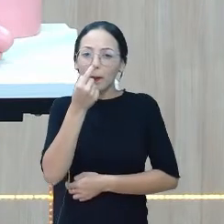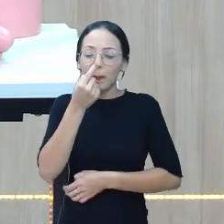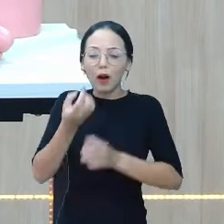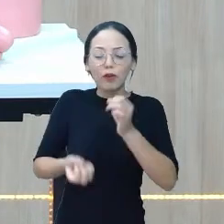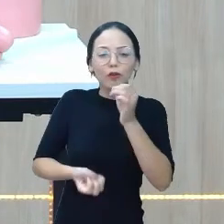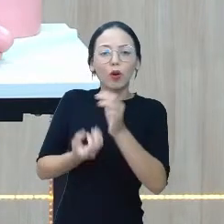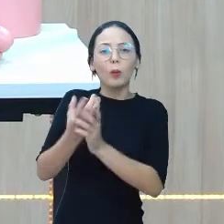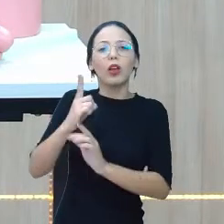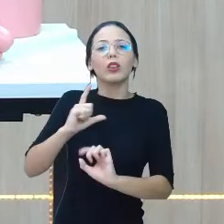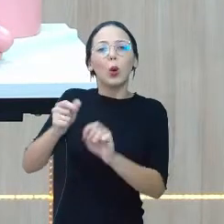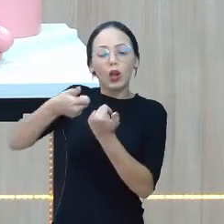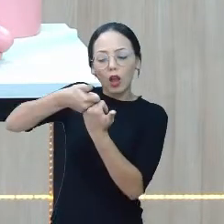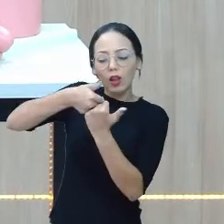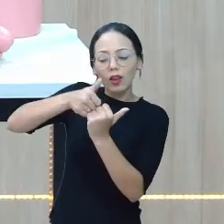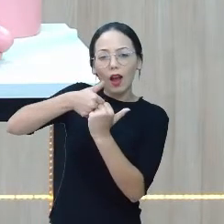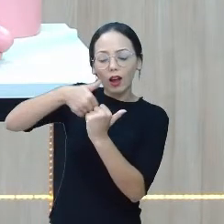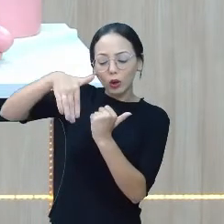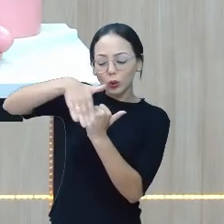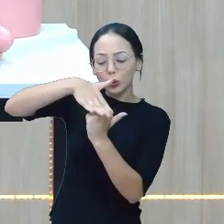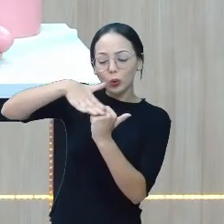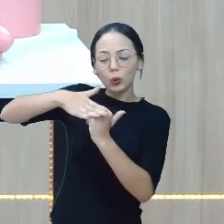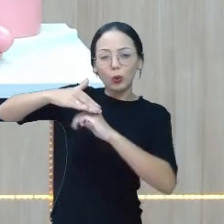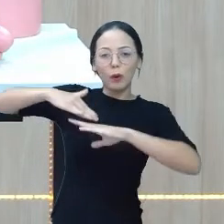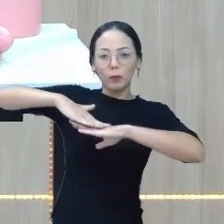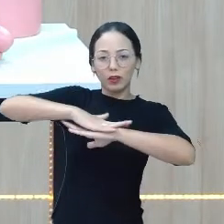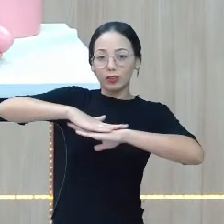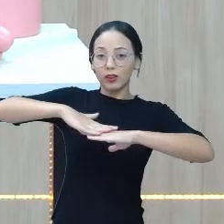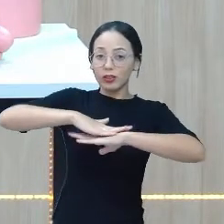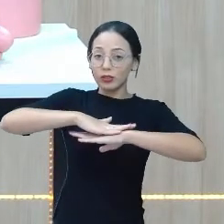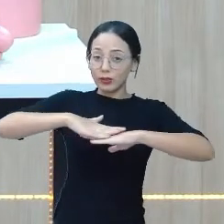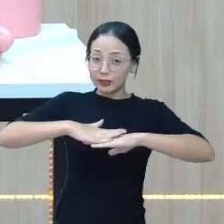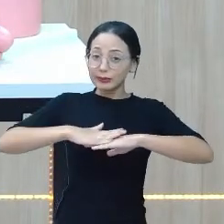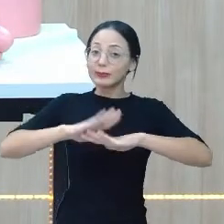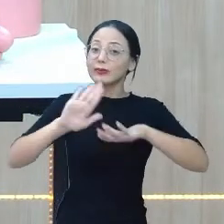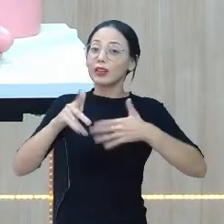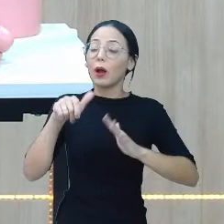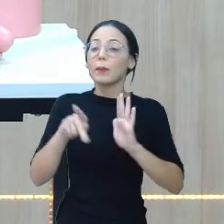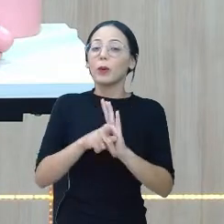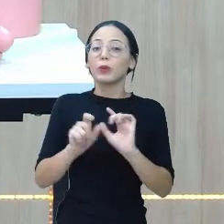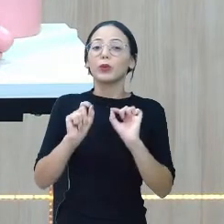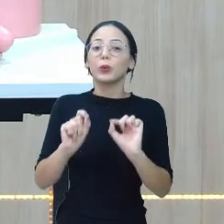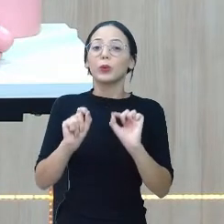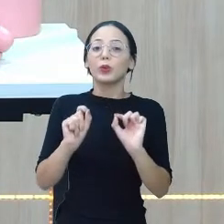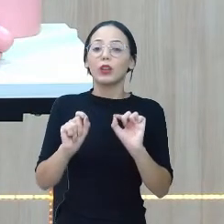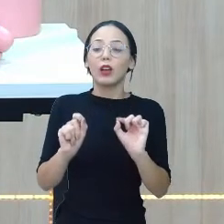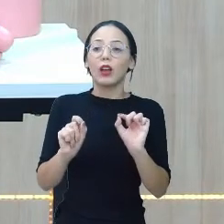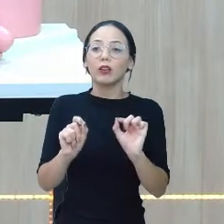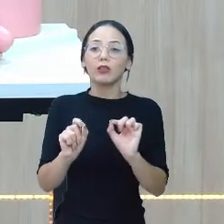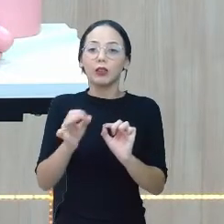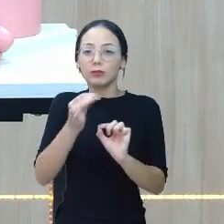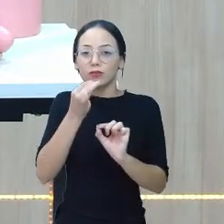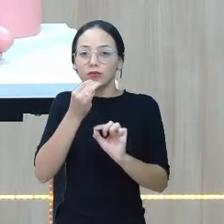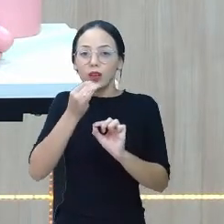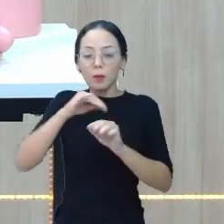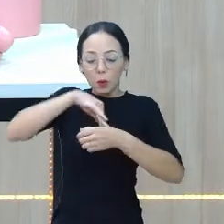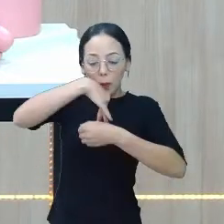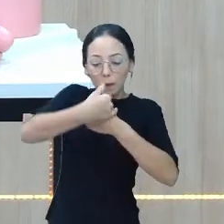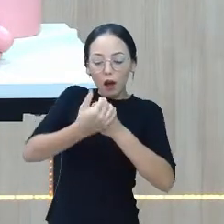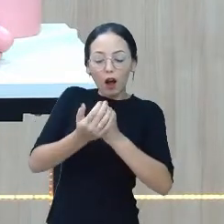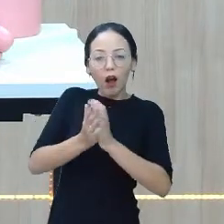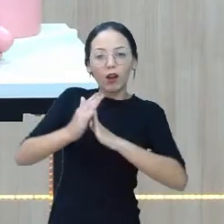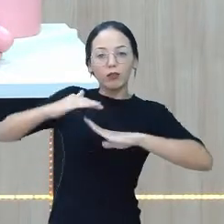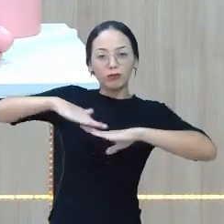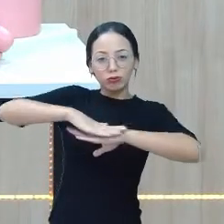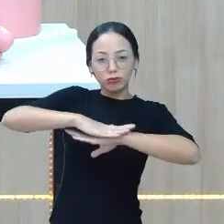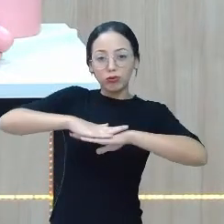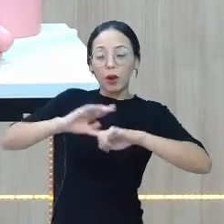de cartilagem, de tecido cartilaginoso. Então, veja aí, o revestimento vai ser epitelial.